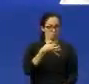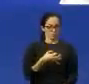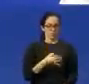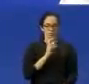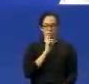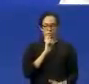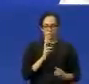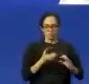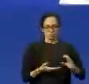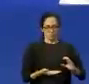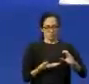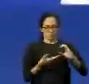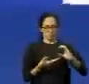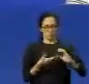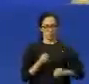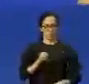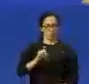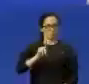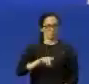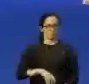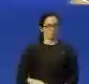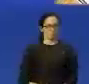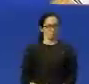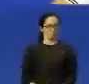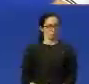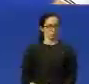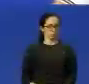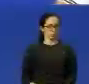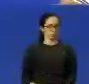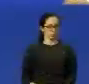correta C. Uma bela questão.